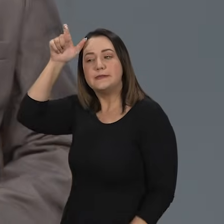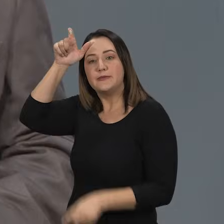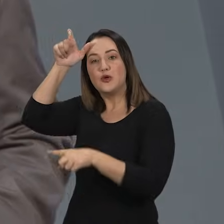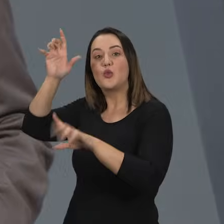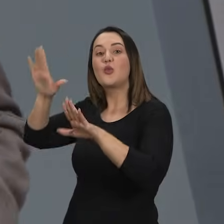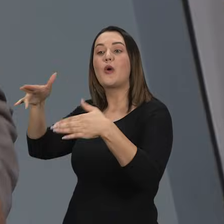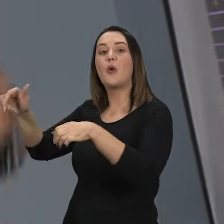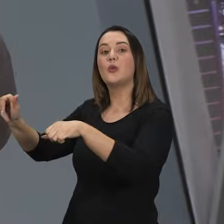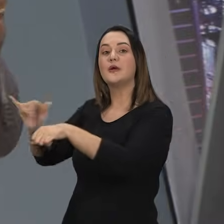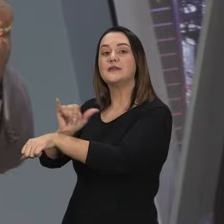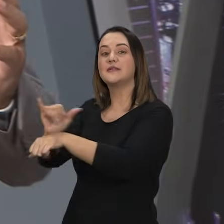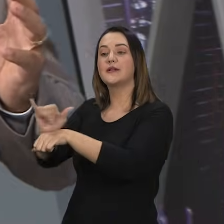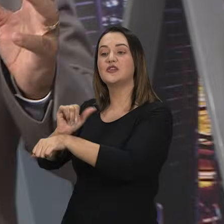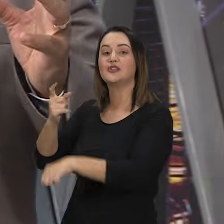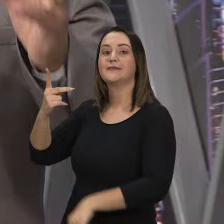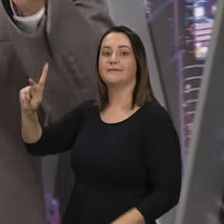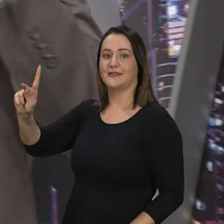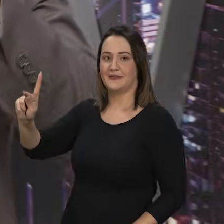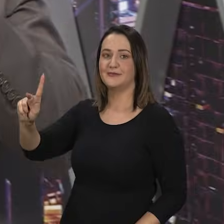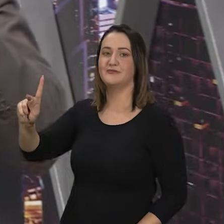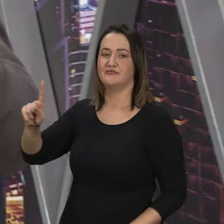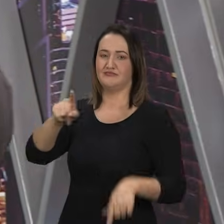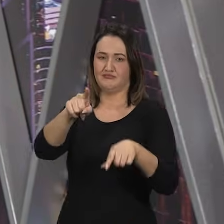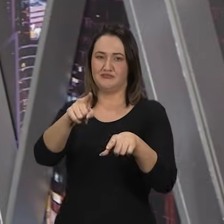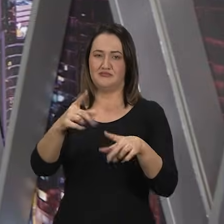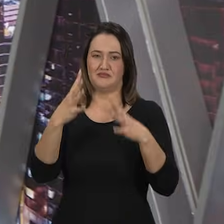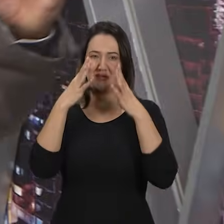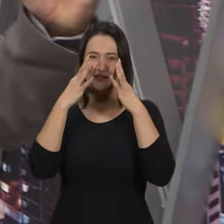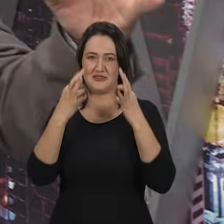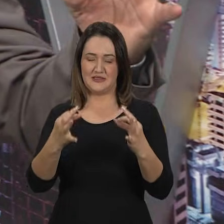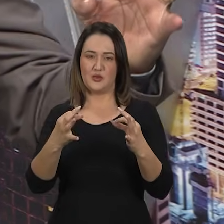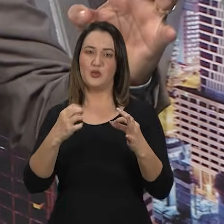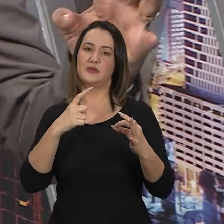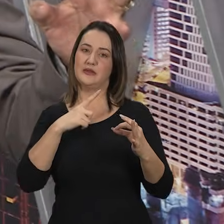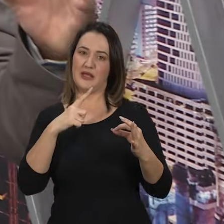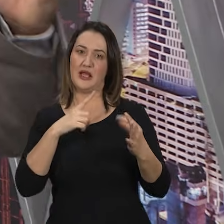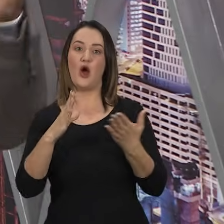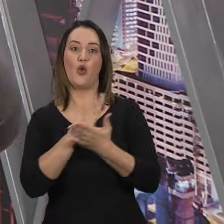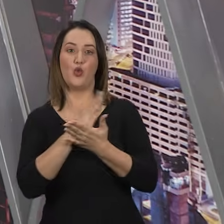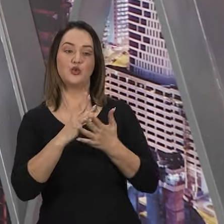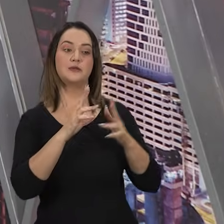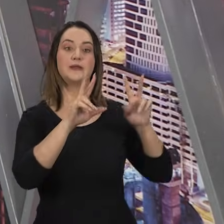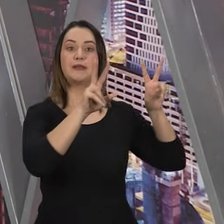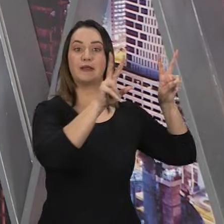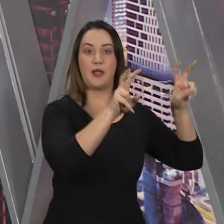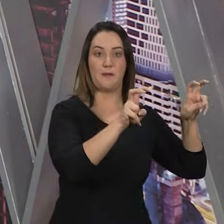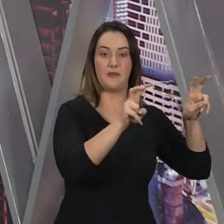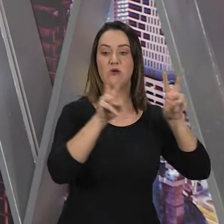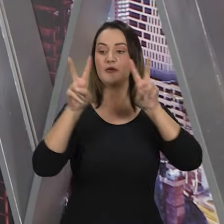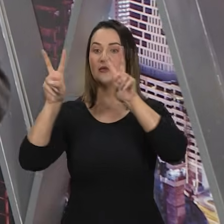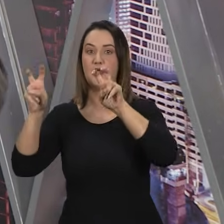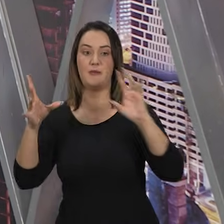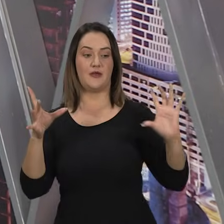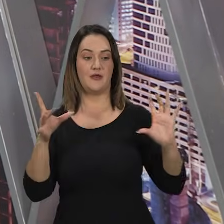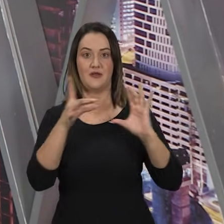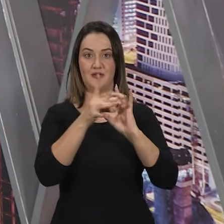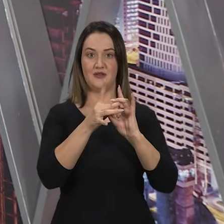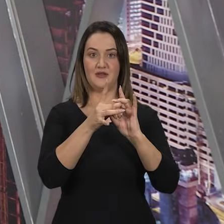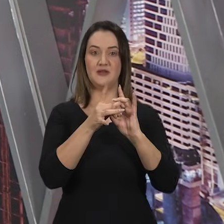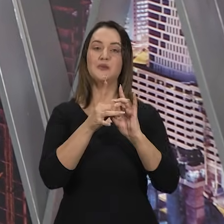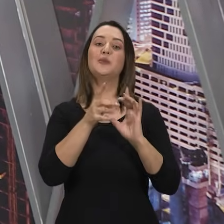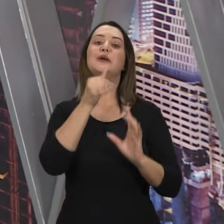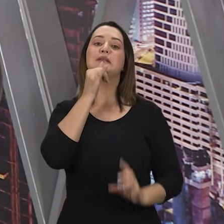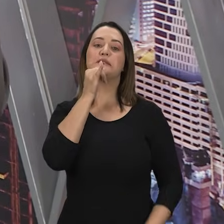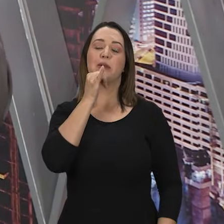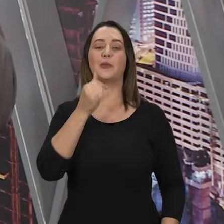do inimigo. Se você prestou bem atenção, essa série ela tem temas que se conectam. Se você